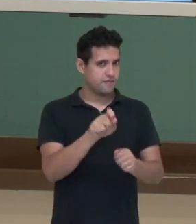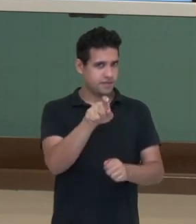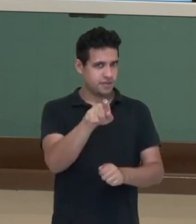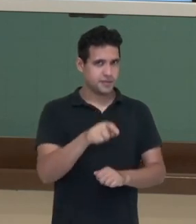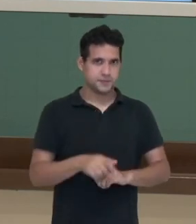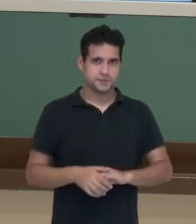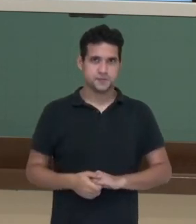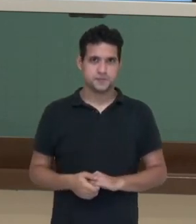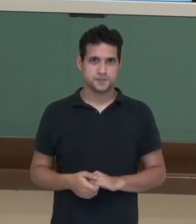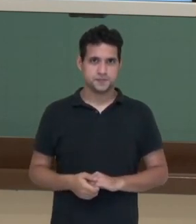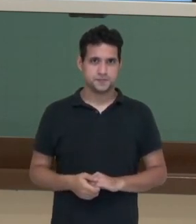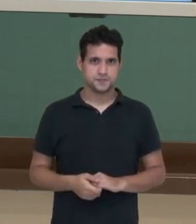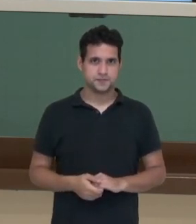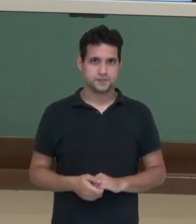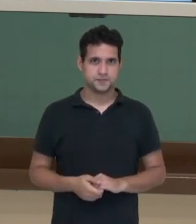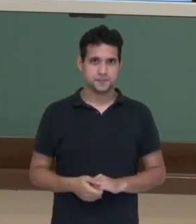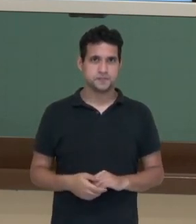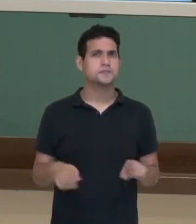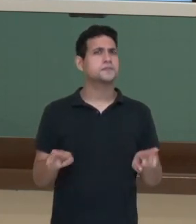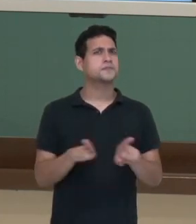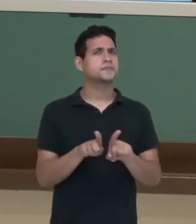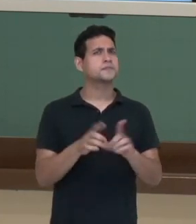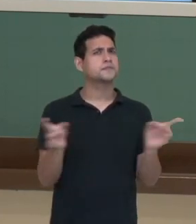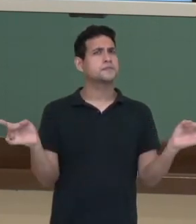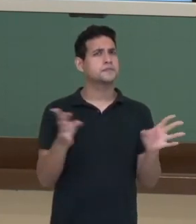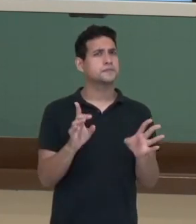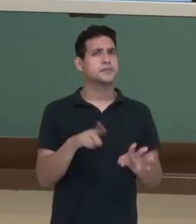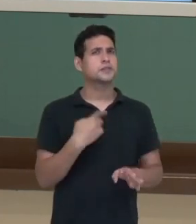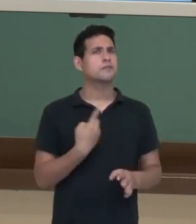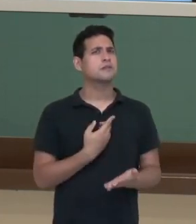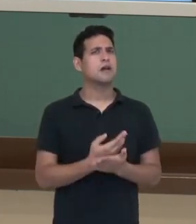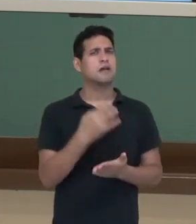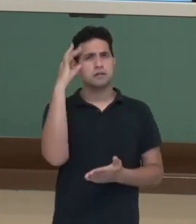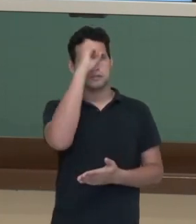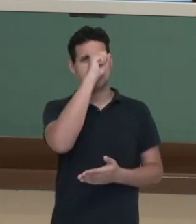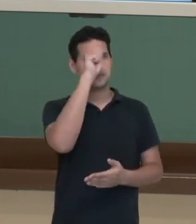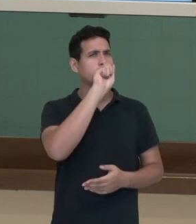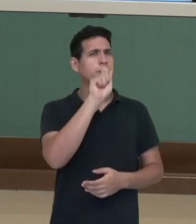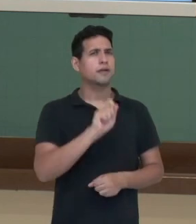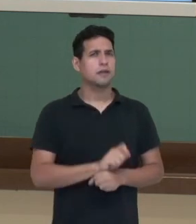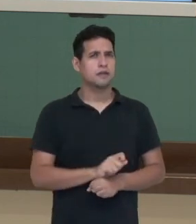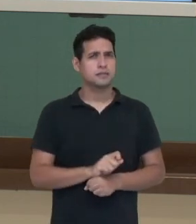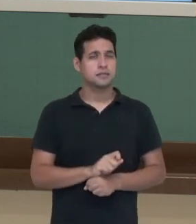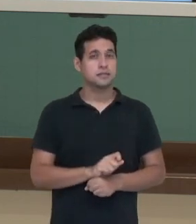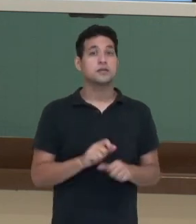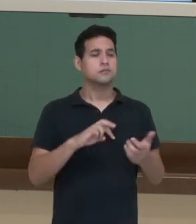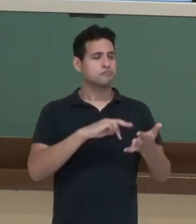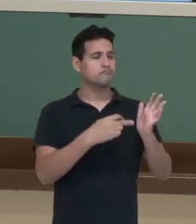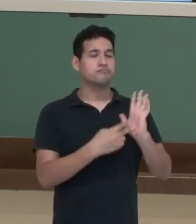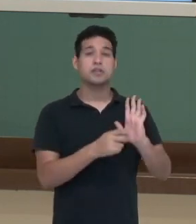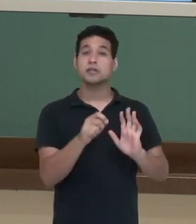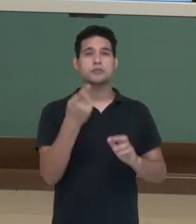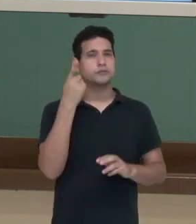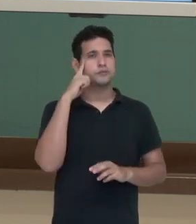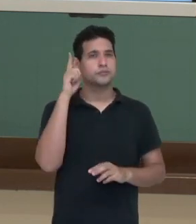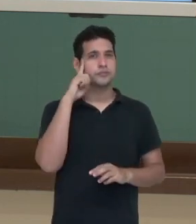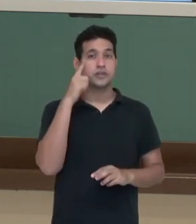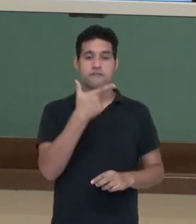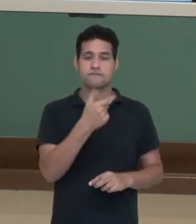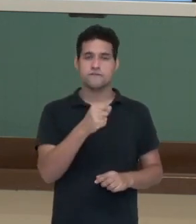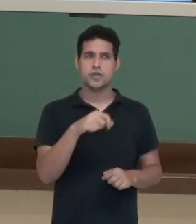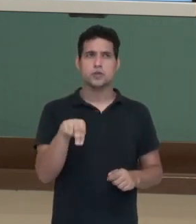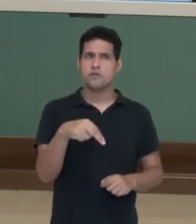vez de vocês. E terminamos a nossa aula. O que nós aprendemos hoje? O significado da data de 20